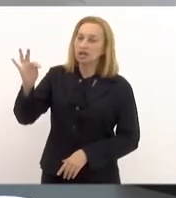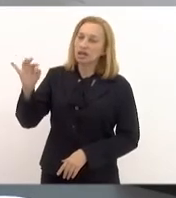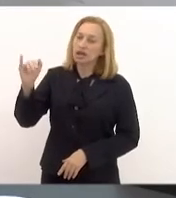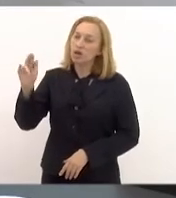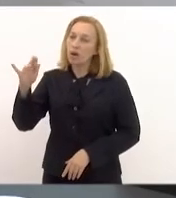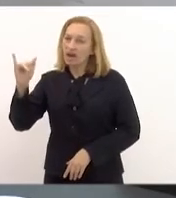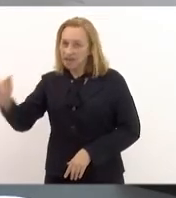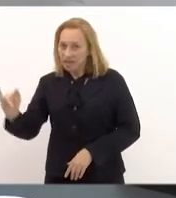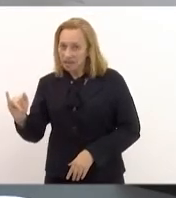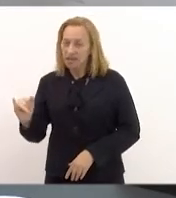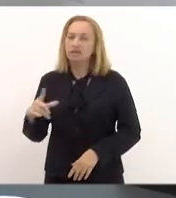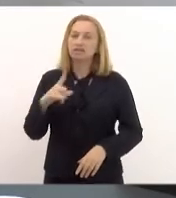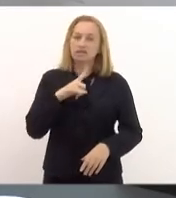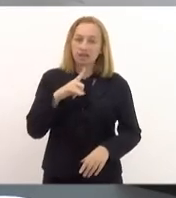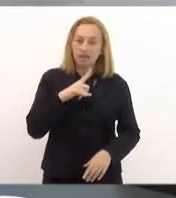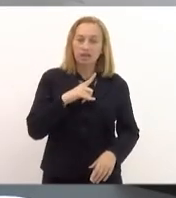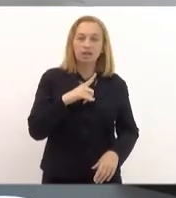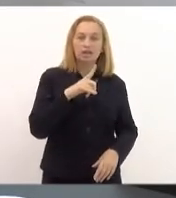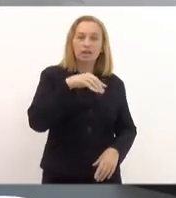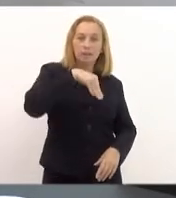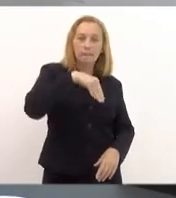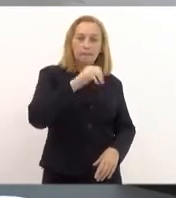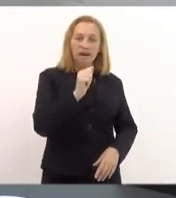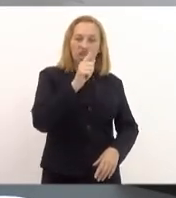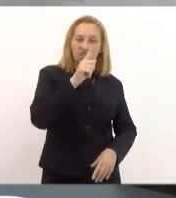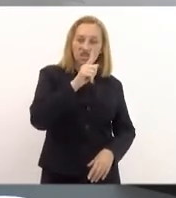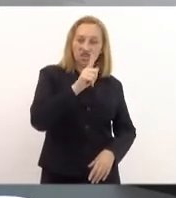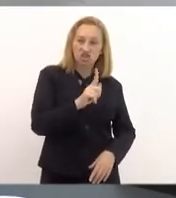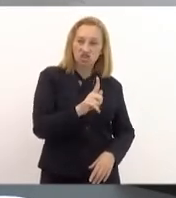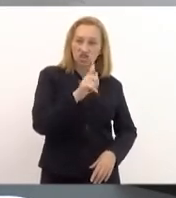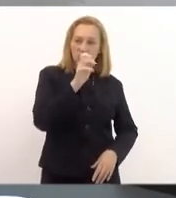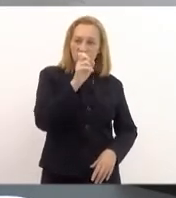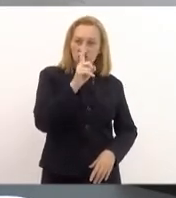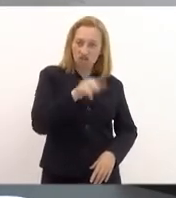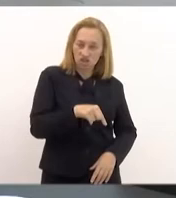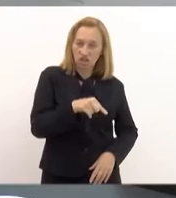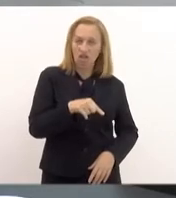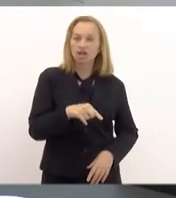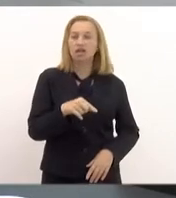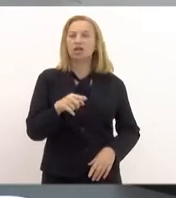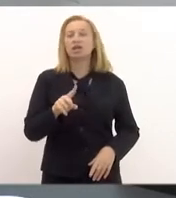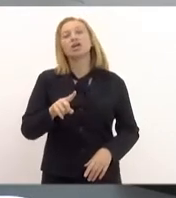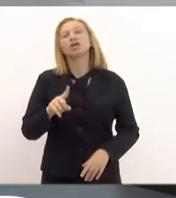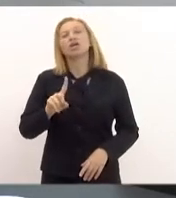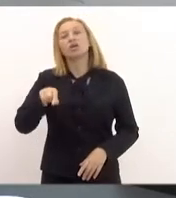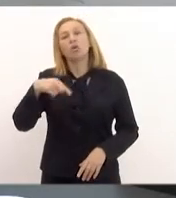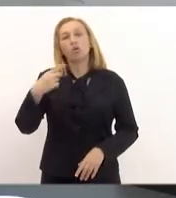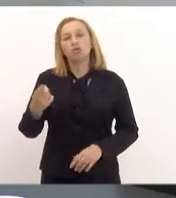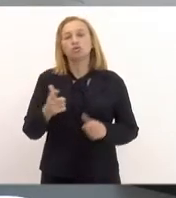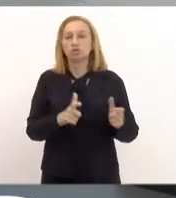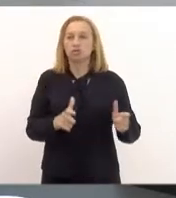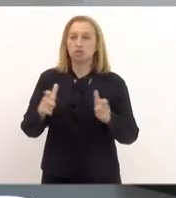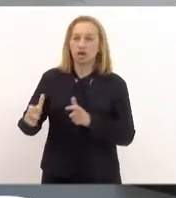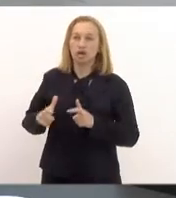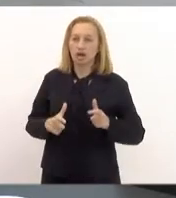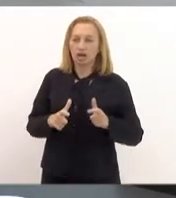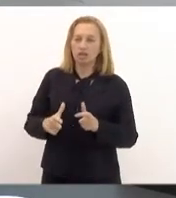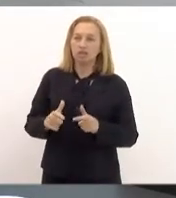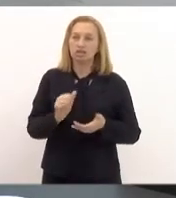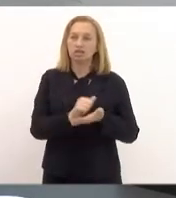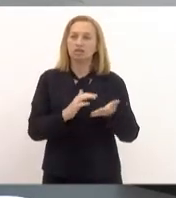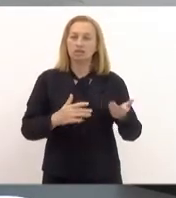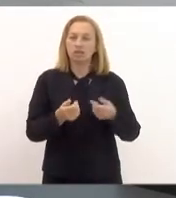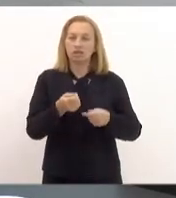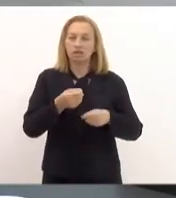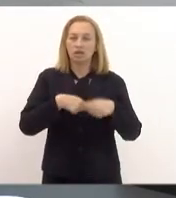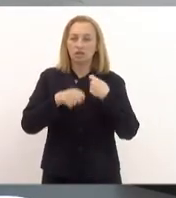arco entre Magé e Itaboraí ao próprio Comperge, enfim, outros polos geradores de atividades econômicas